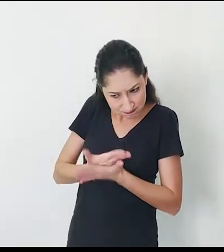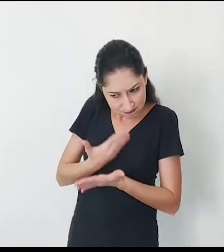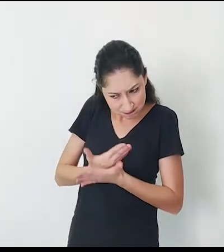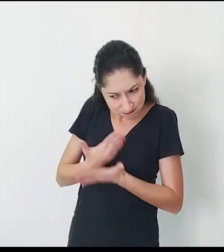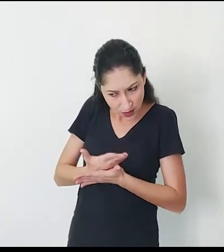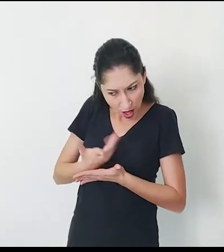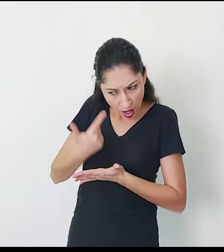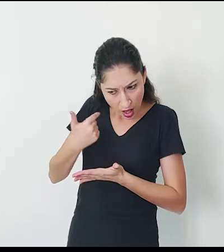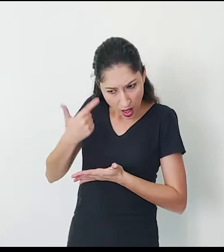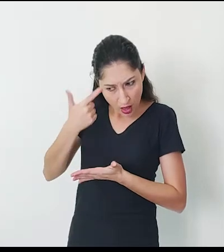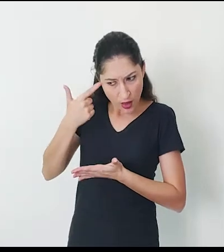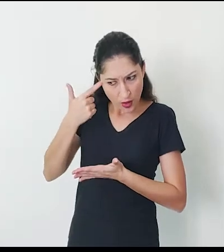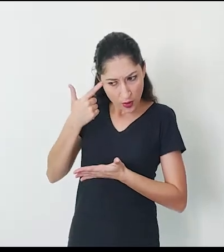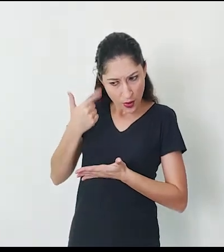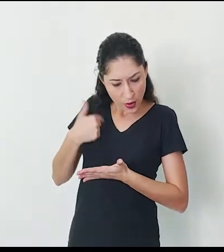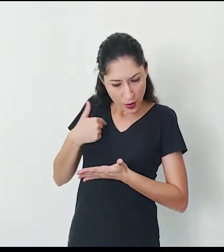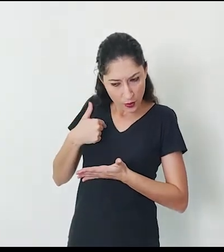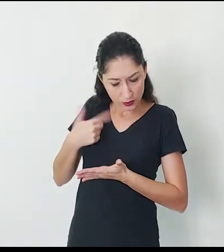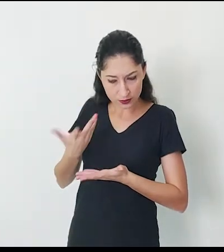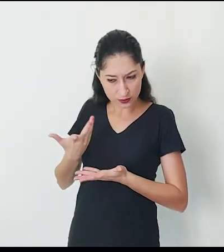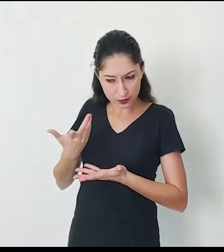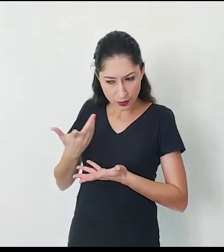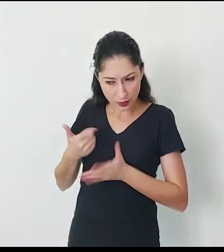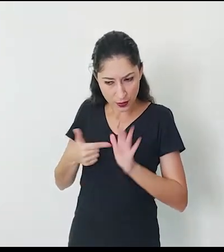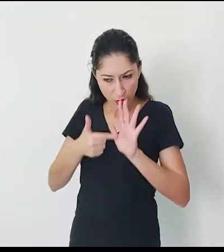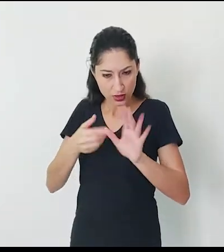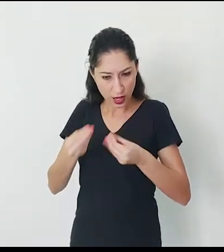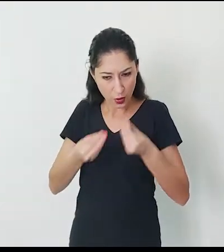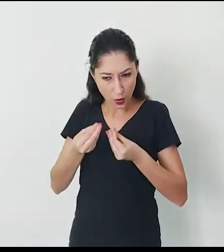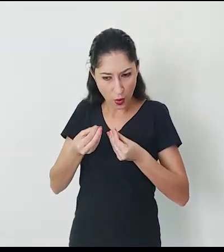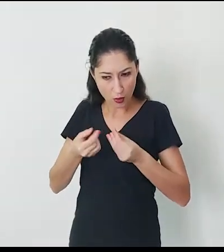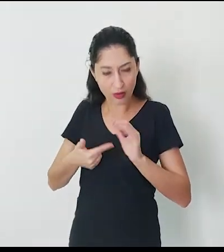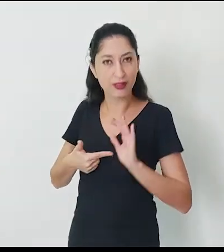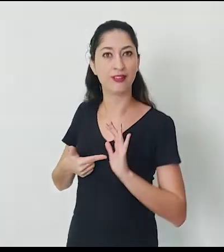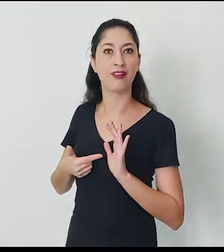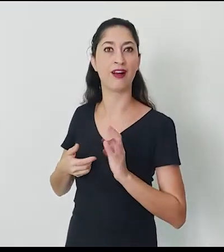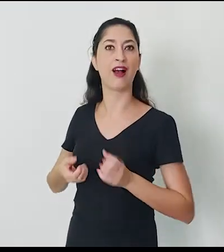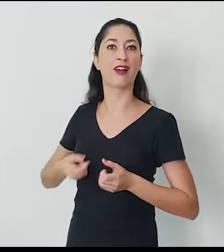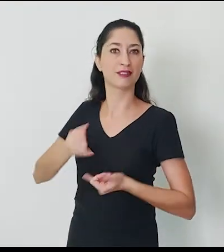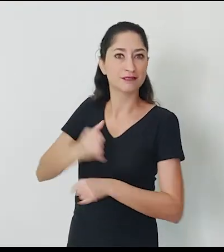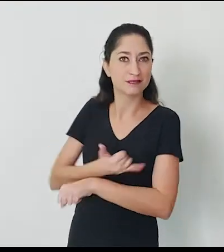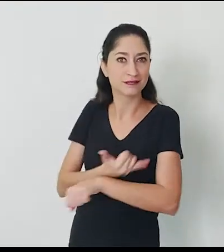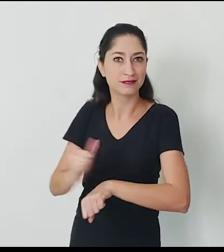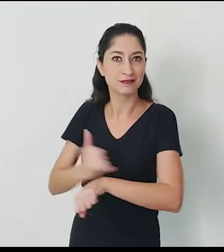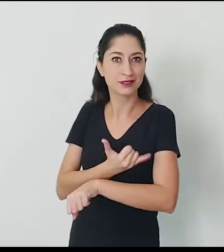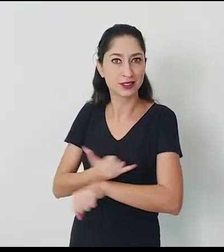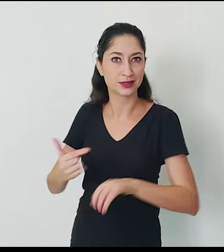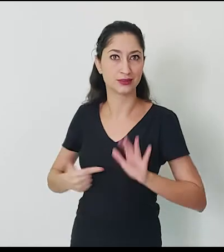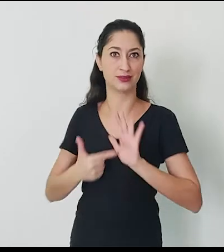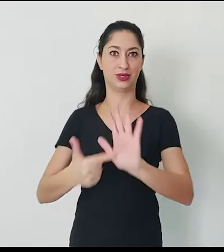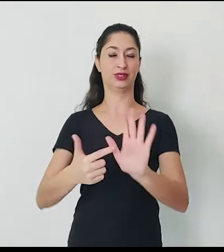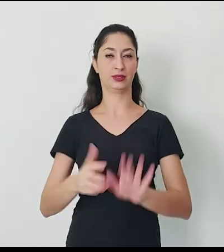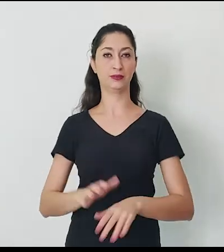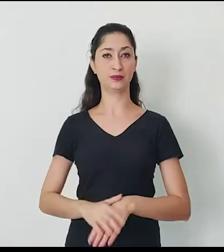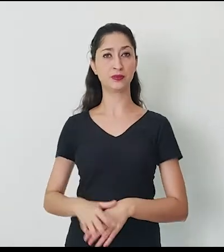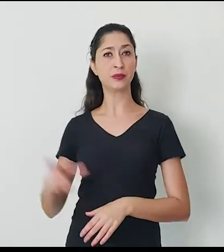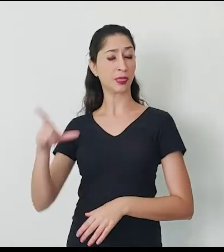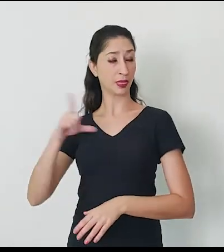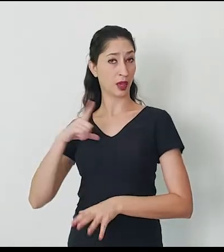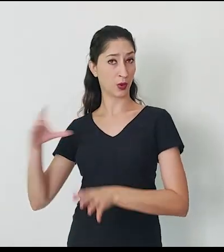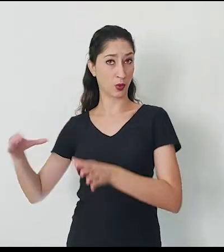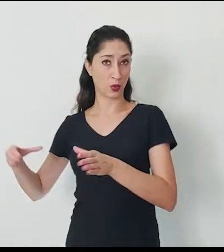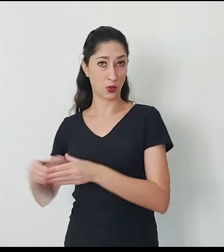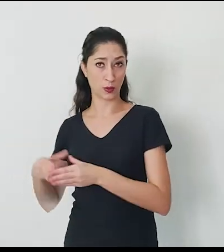se aprofundar em como que você vai passar aquilo para as pessoas. Então a palavra, a gente aprende